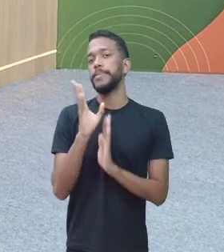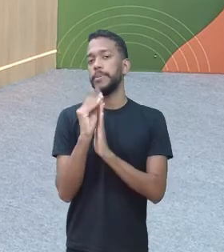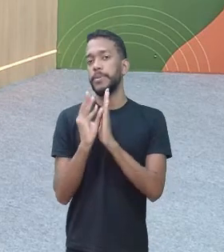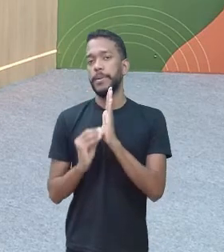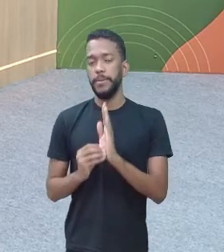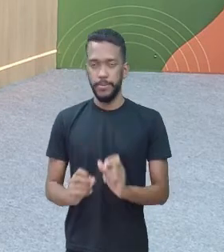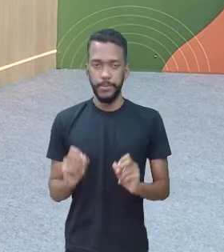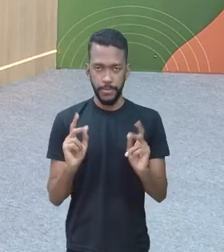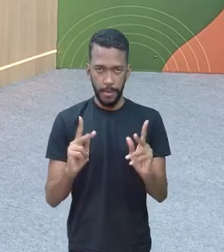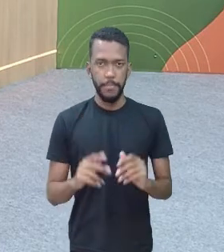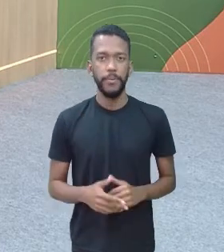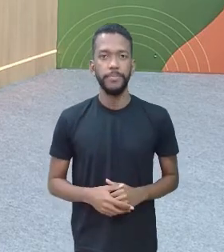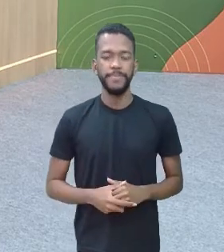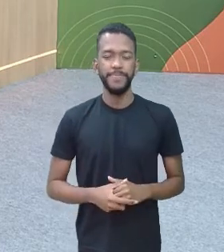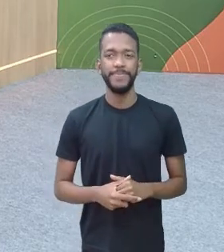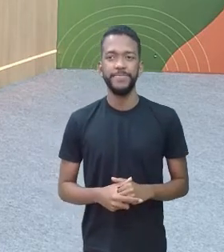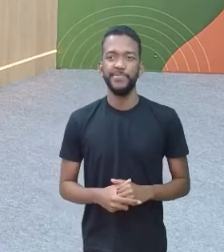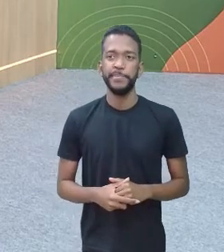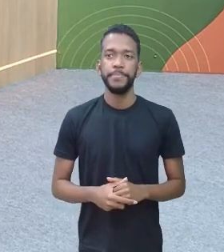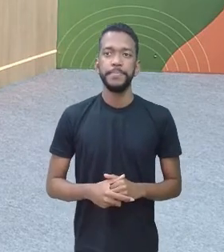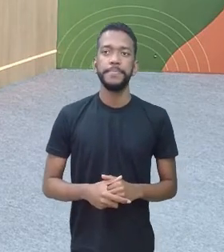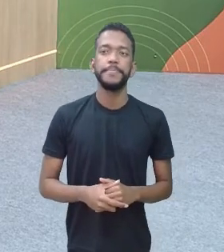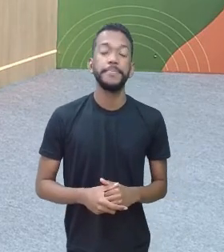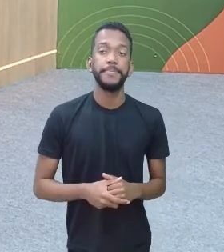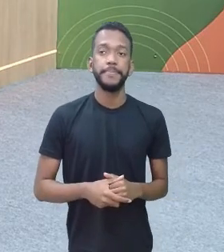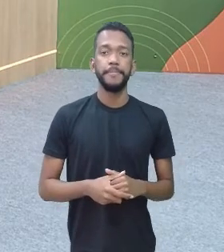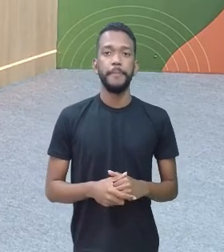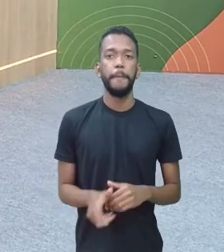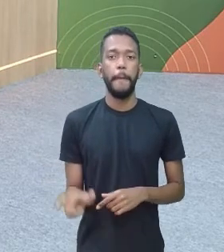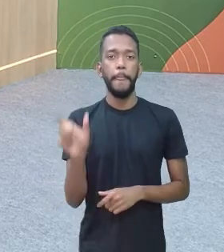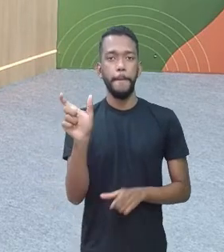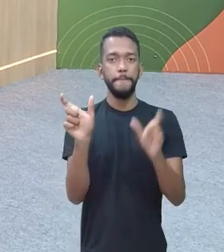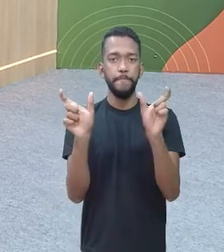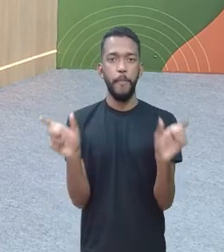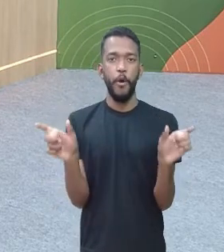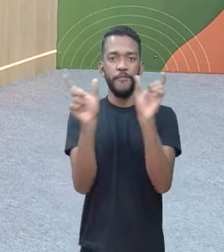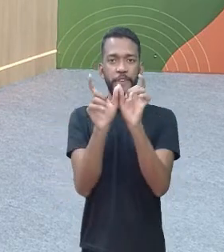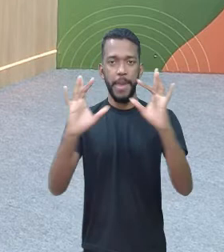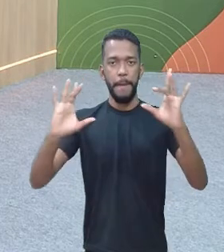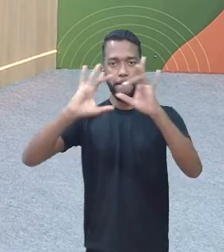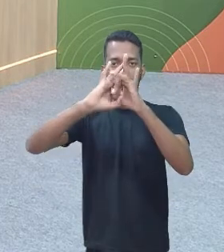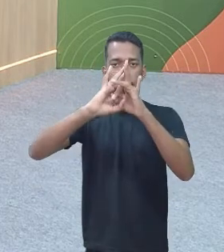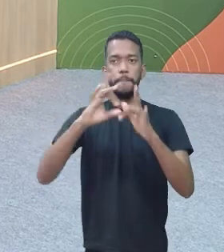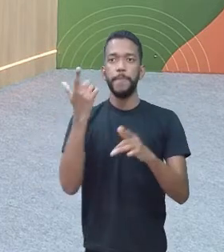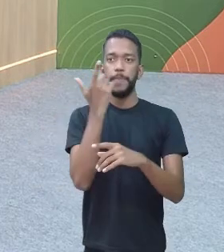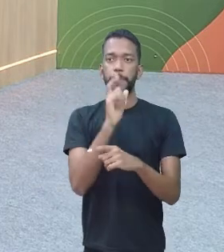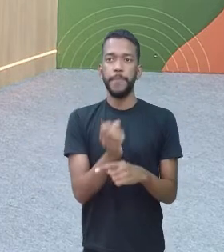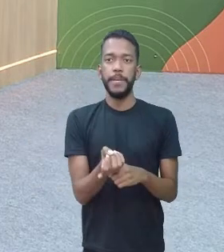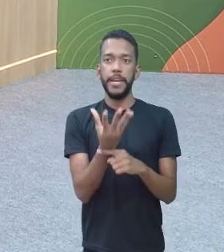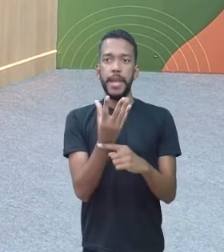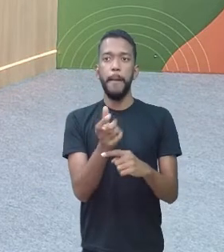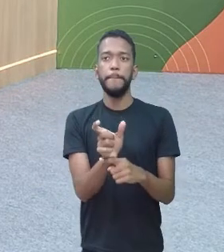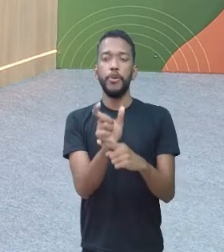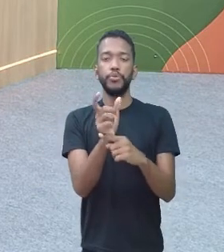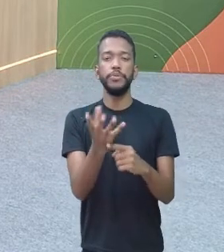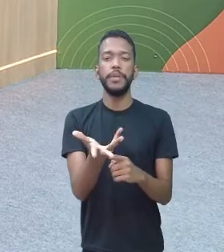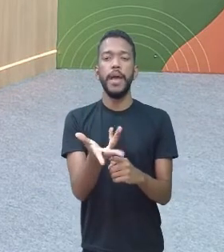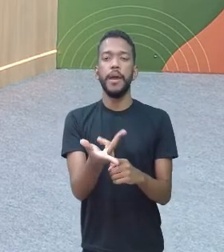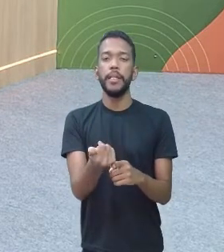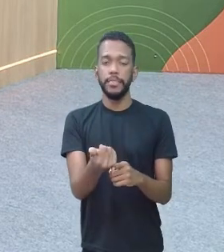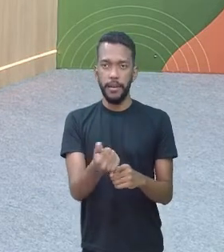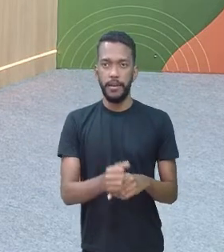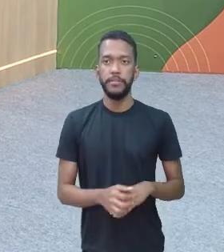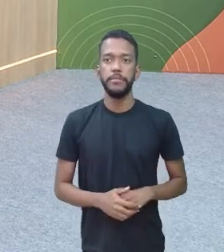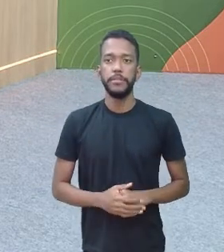tá bom? Então, une dois morfemas para formar uma pronúncia